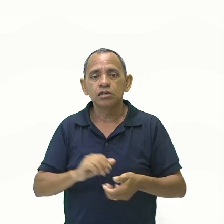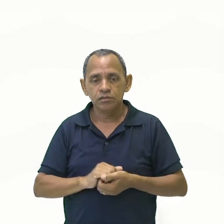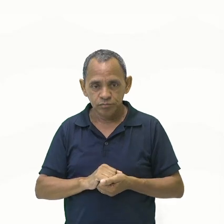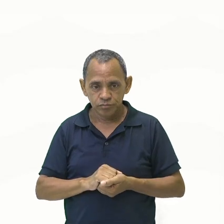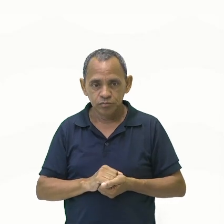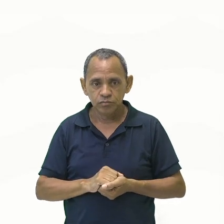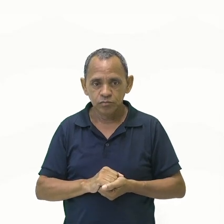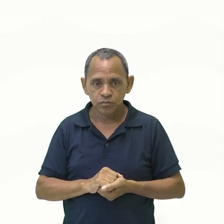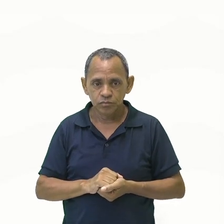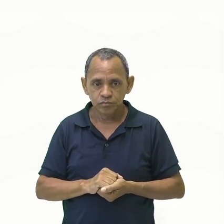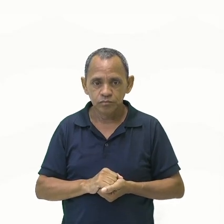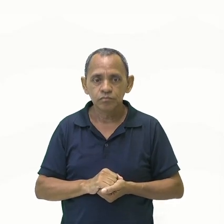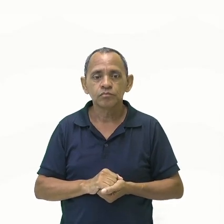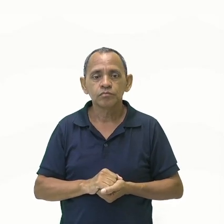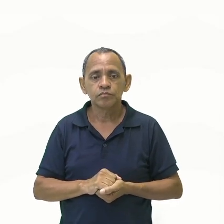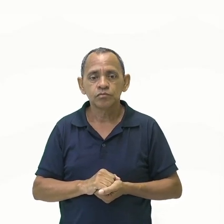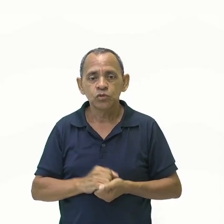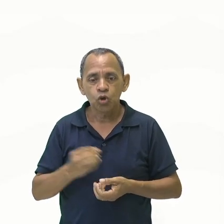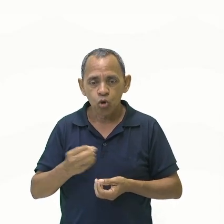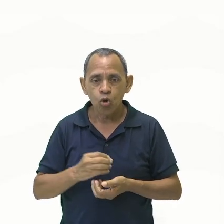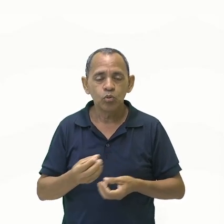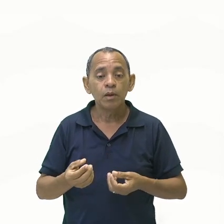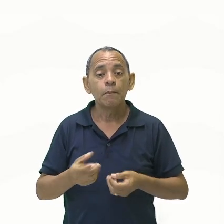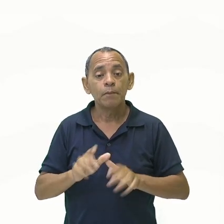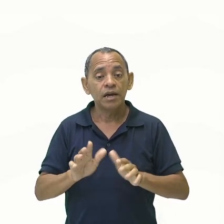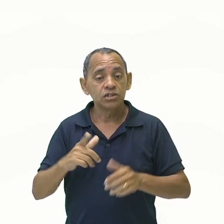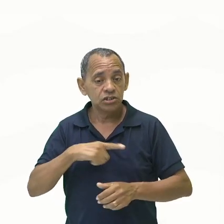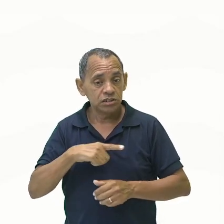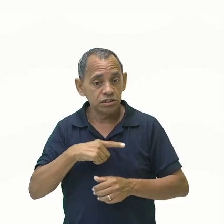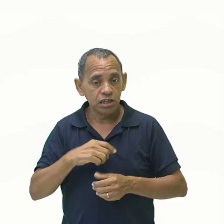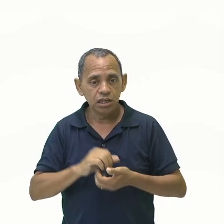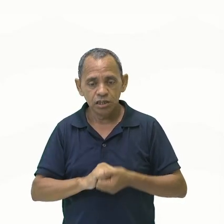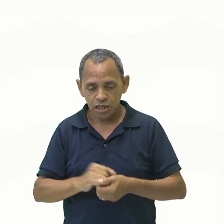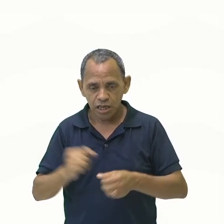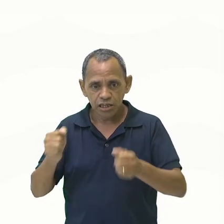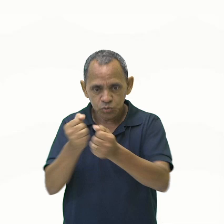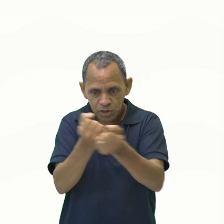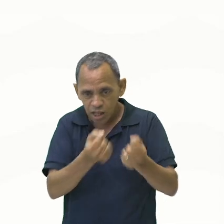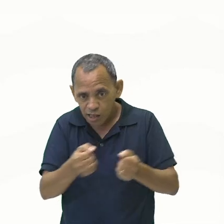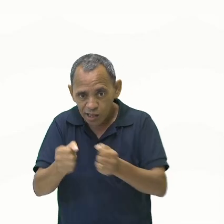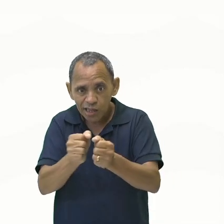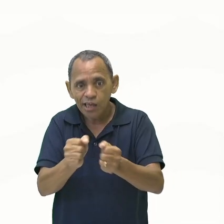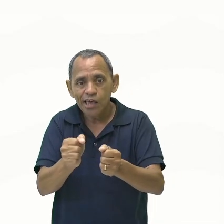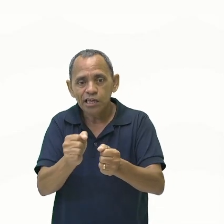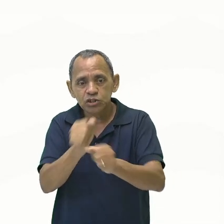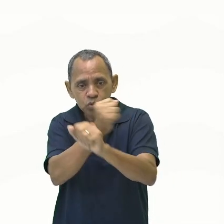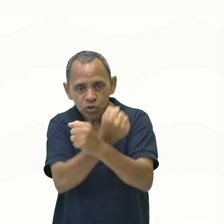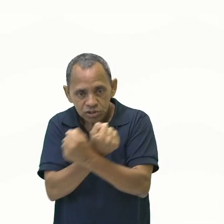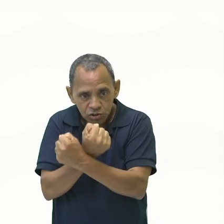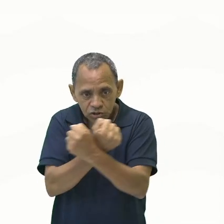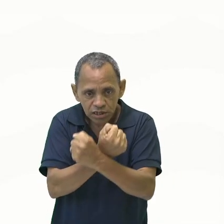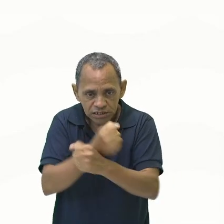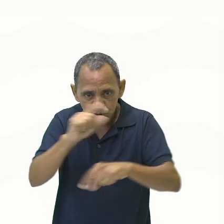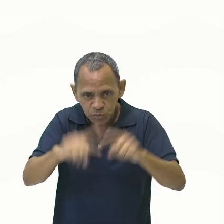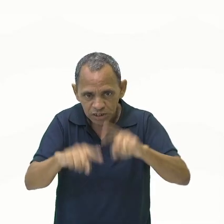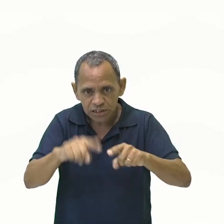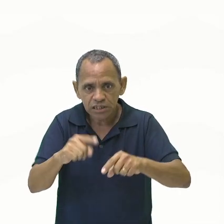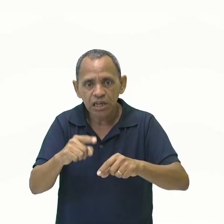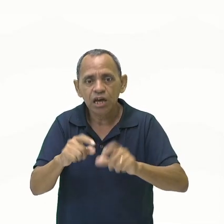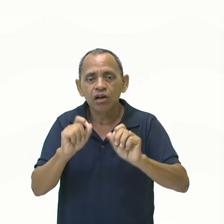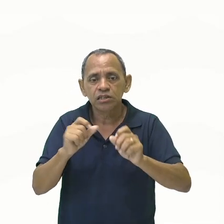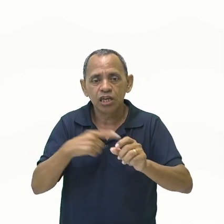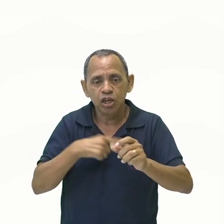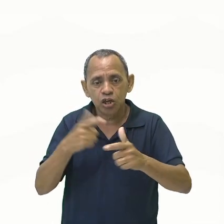acabe infiltrando pelo solo e contaminando os lençóis freáticos. A gente tem ali a coleta dos gases que são produzidos a partir da